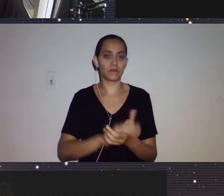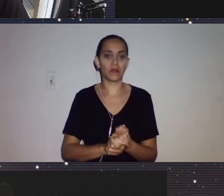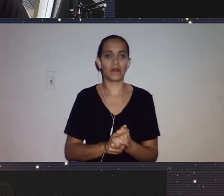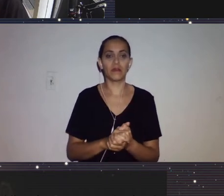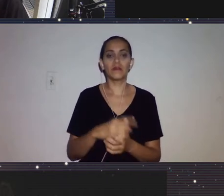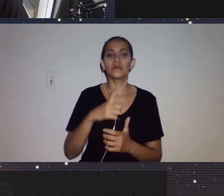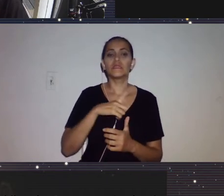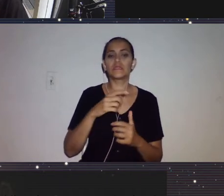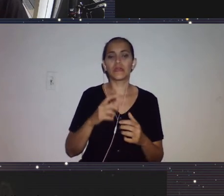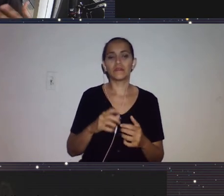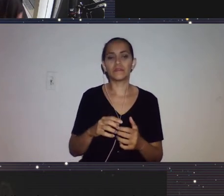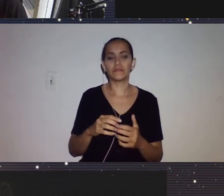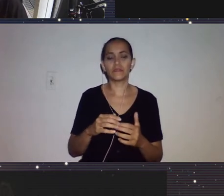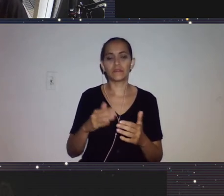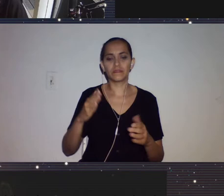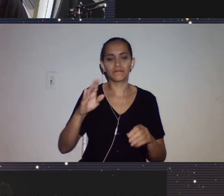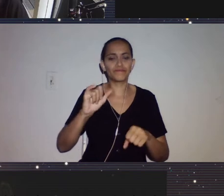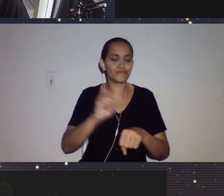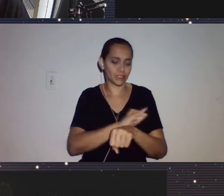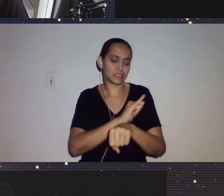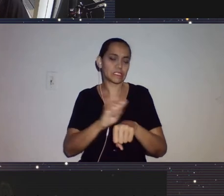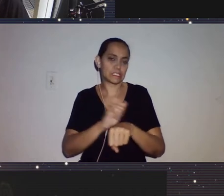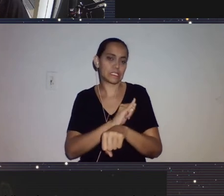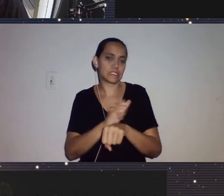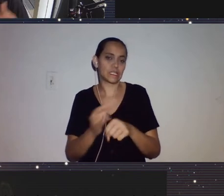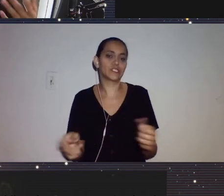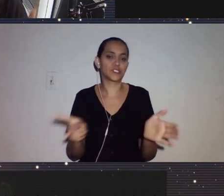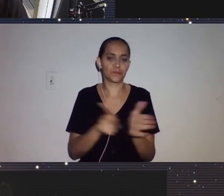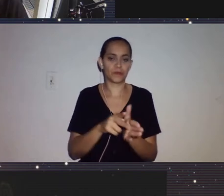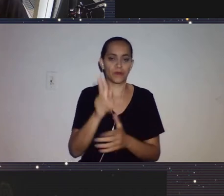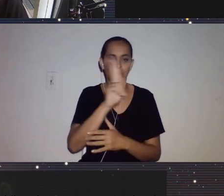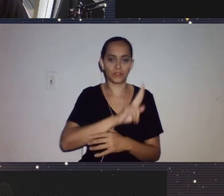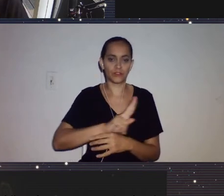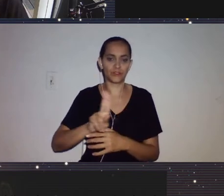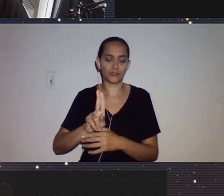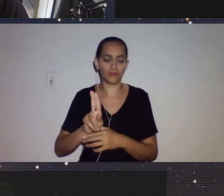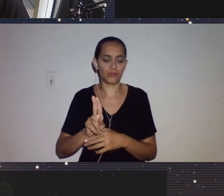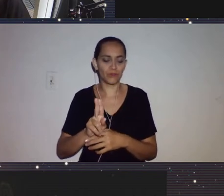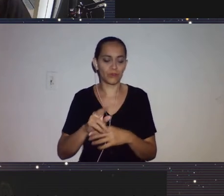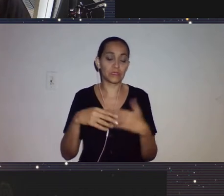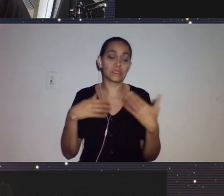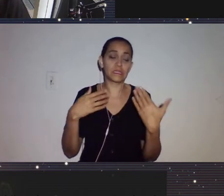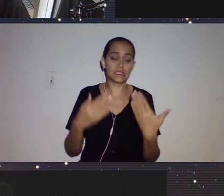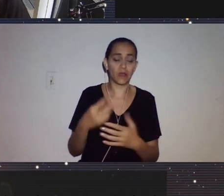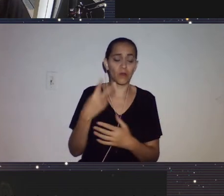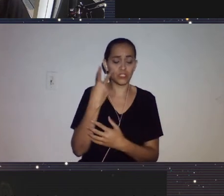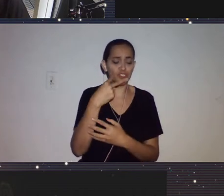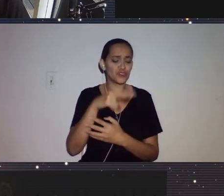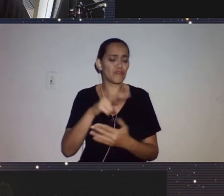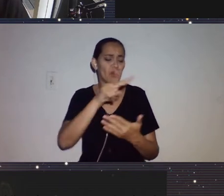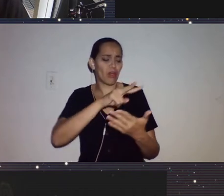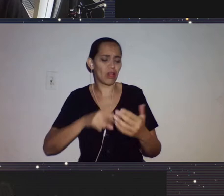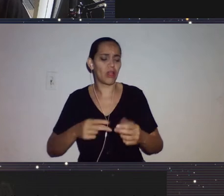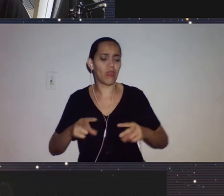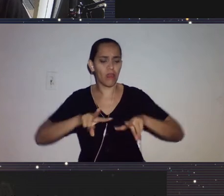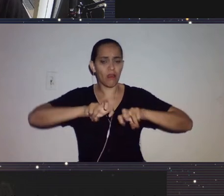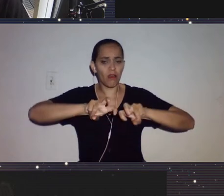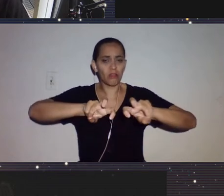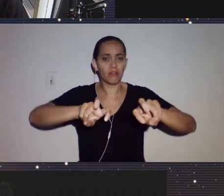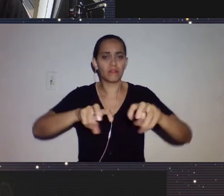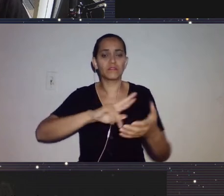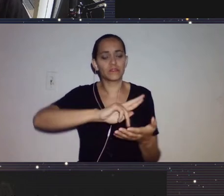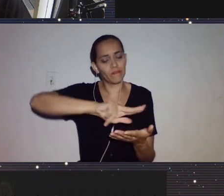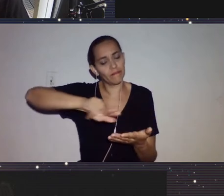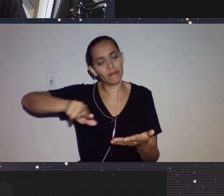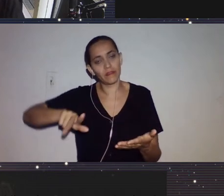digamos assim, pensando nos experimentos, rodando experimentos, analisando o resultado dos experimentos. Então, isso também faz bastante